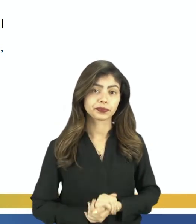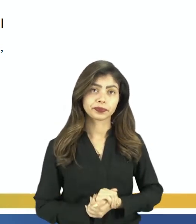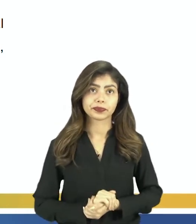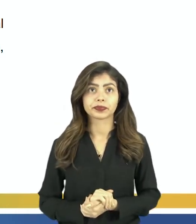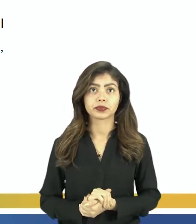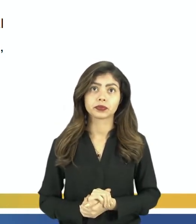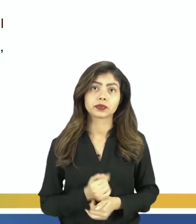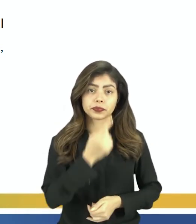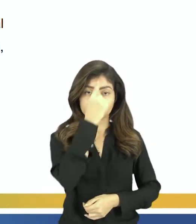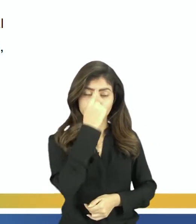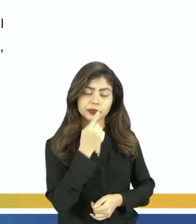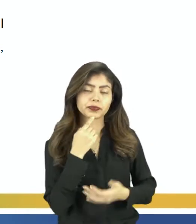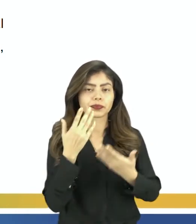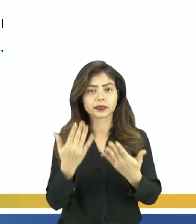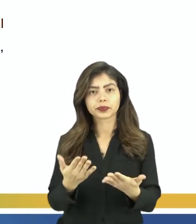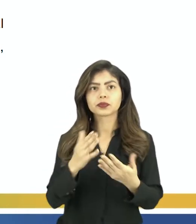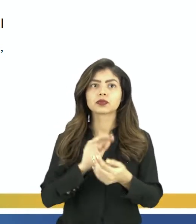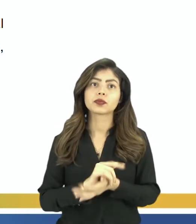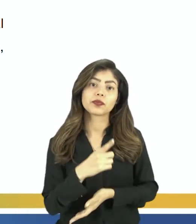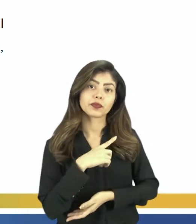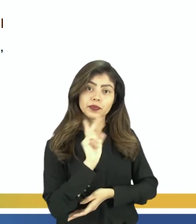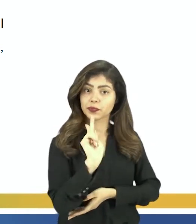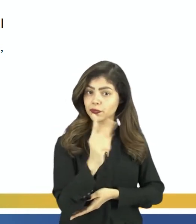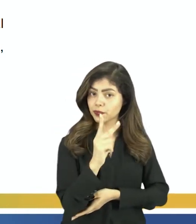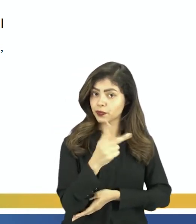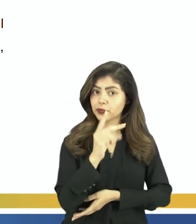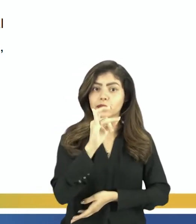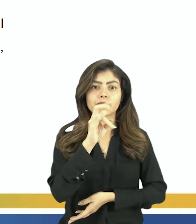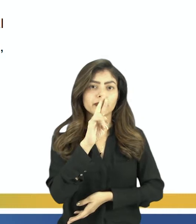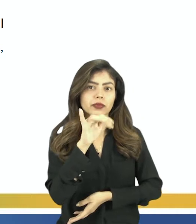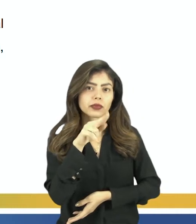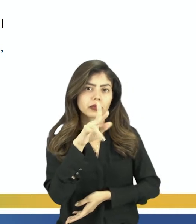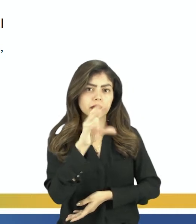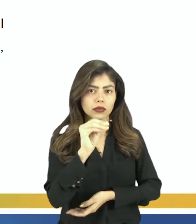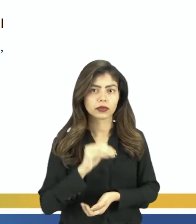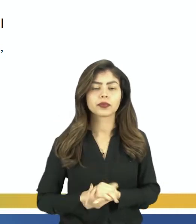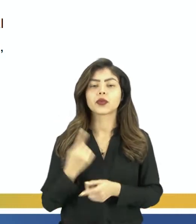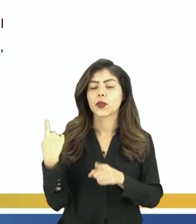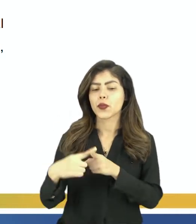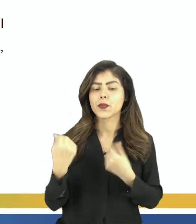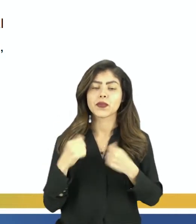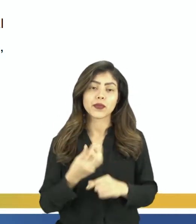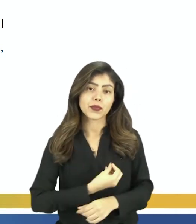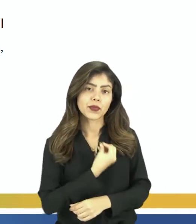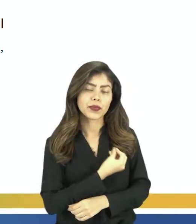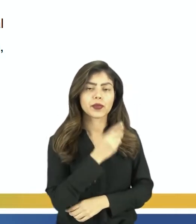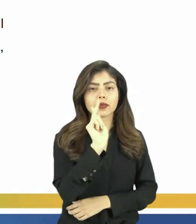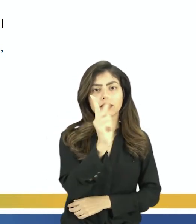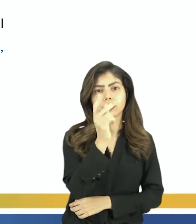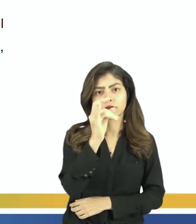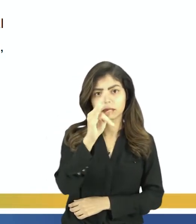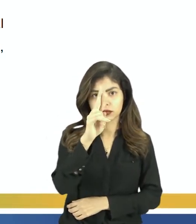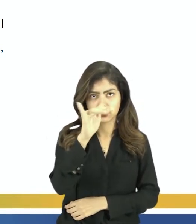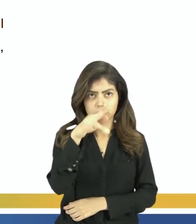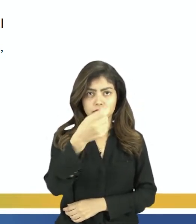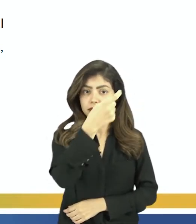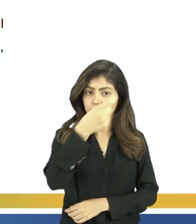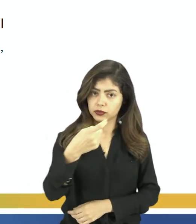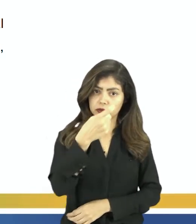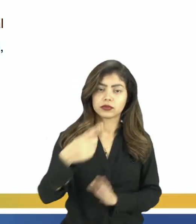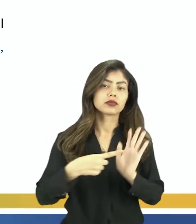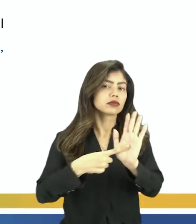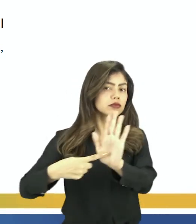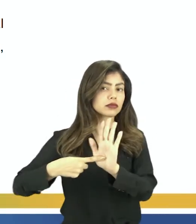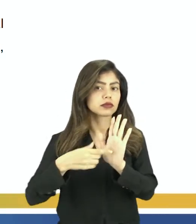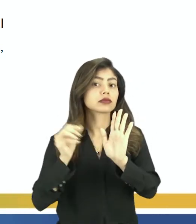aqui, como está mostrando nessa imagem. Nós temos o hidrogênio, porque se é um ácido, tem que ter a presença do hidrogênio, e o X, ele